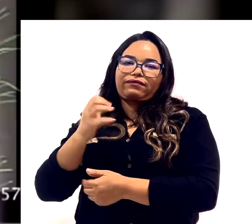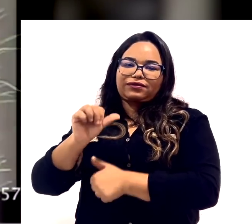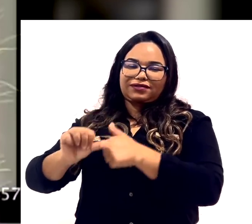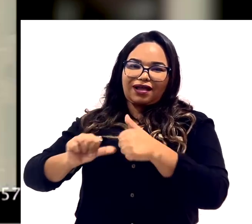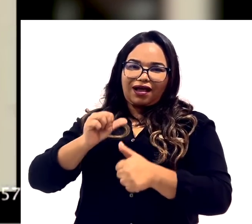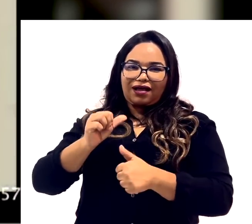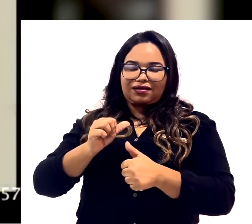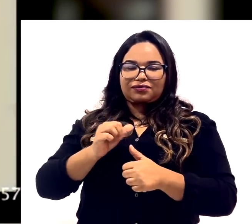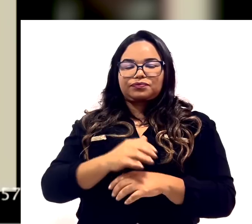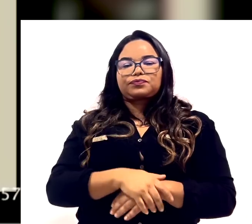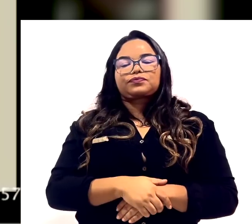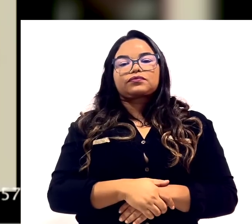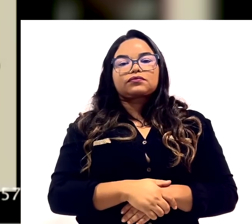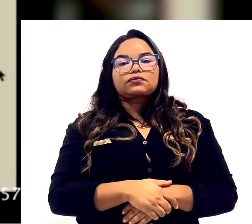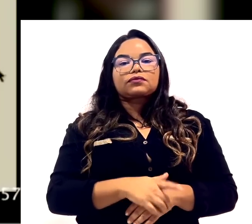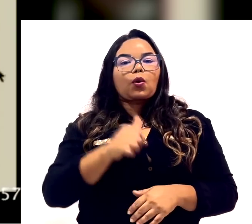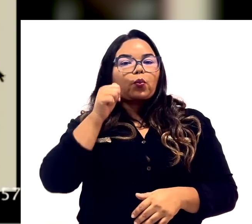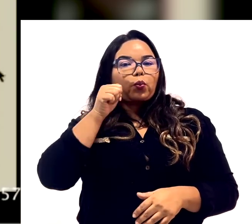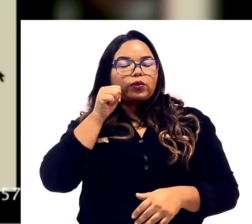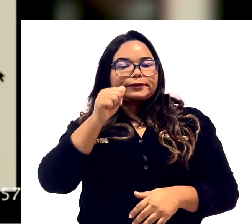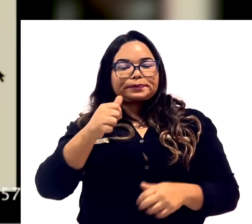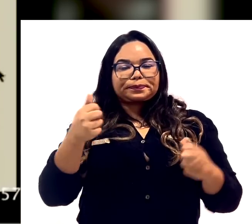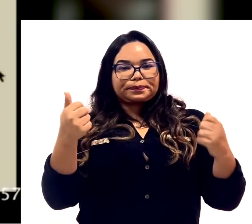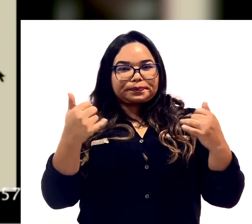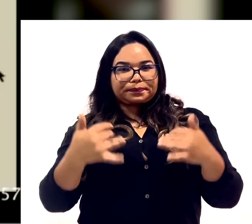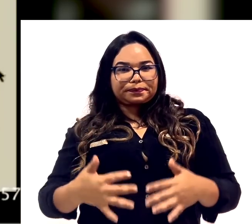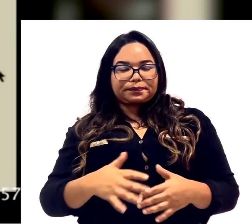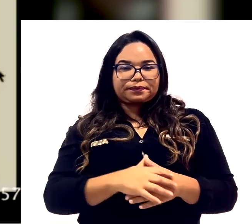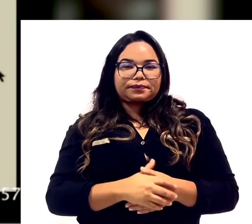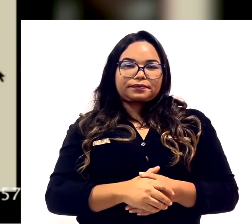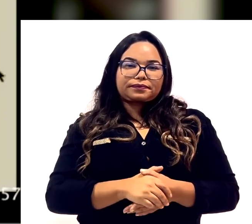Aqui temos uma senhorita que disse,